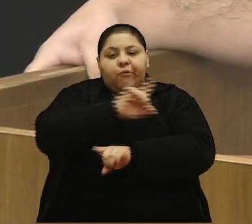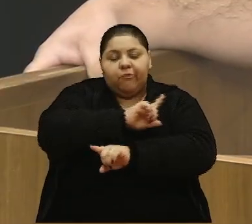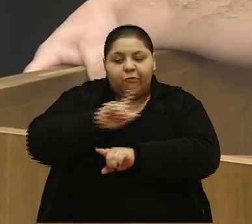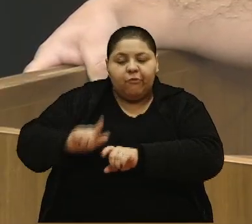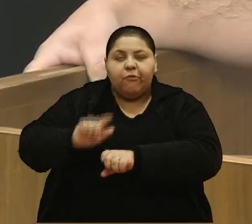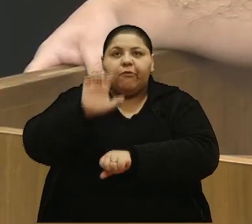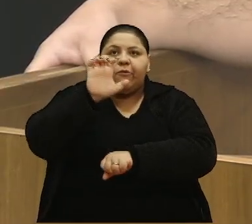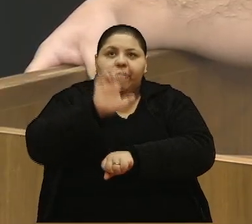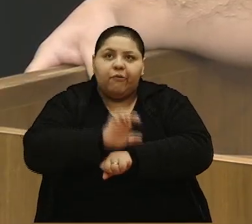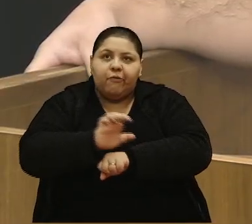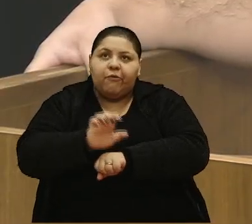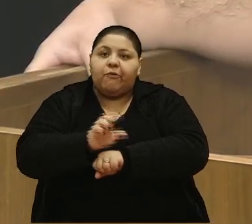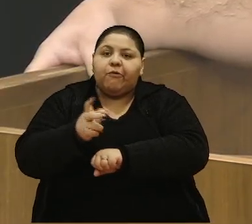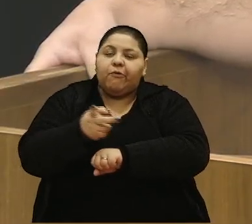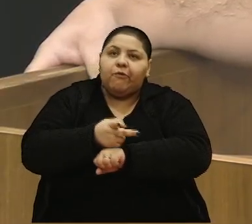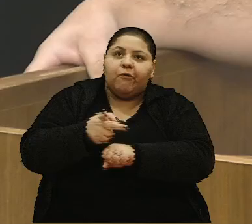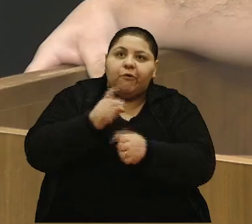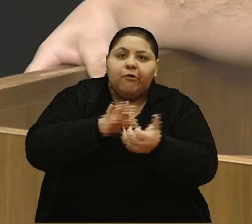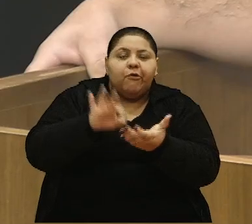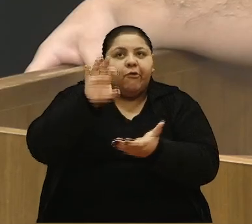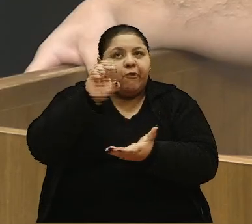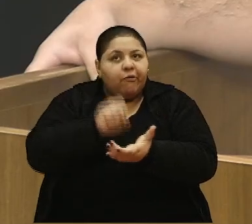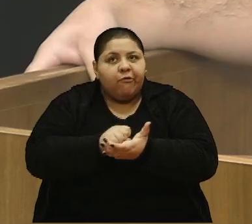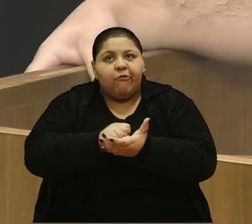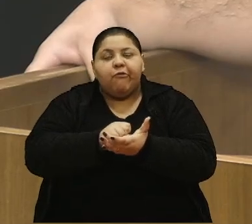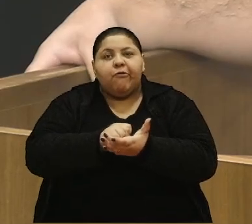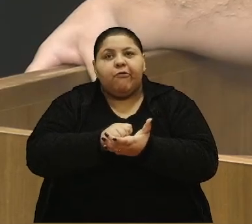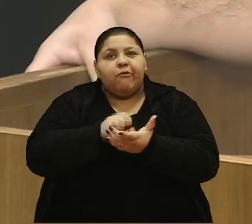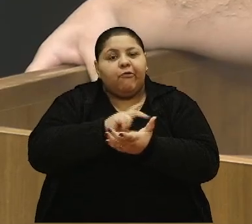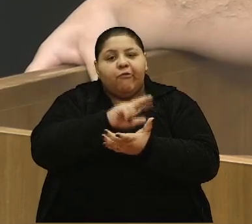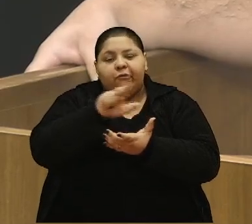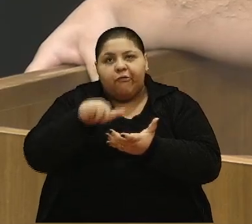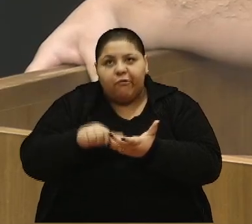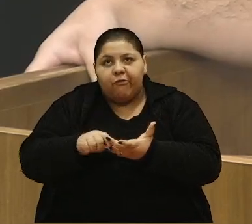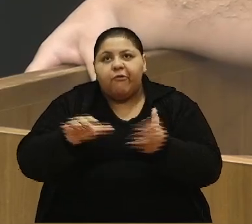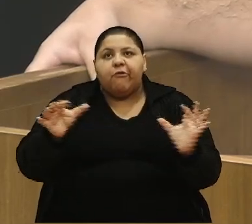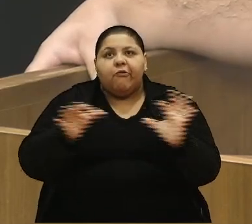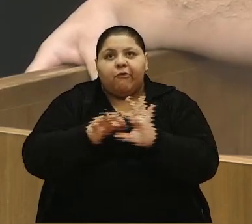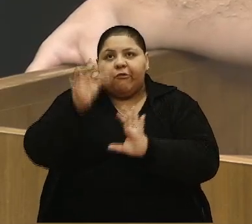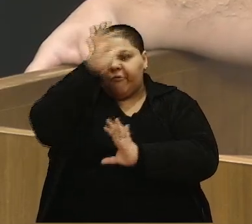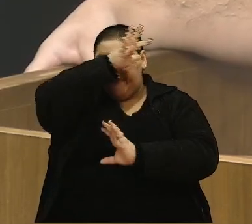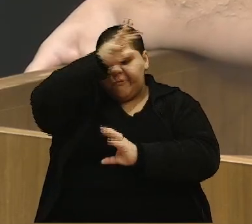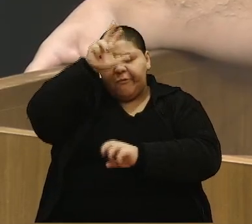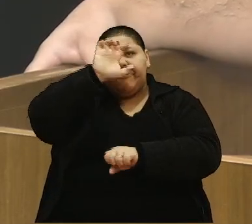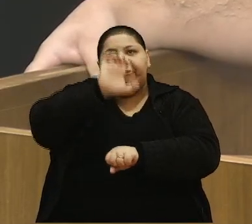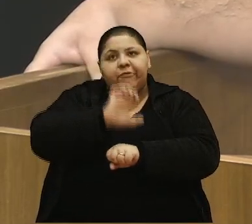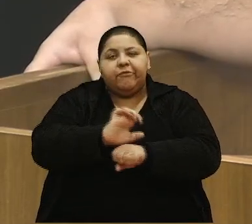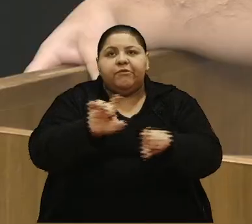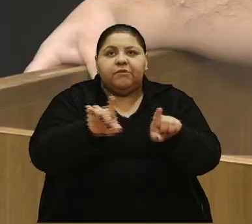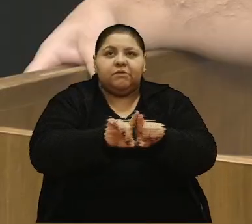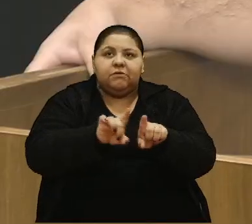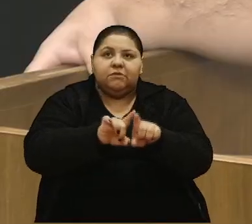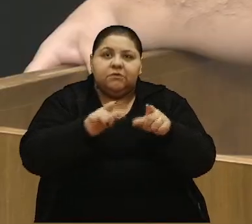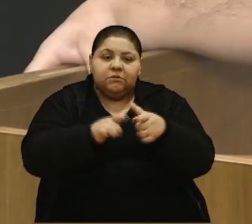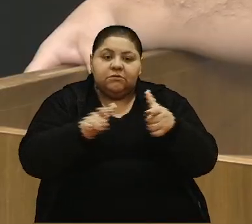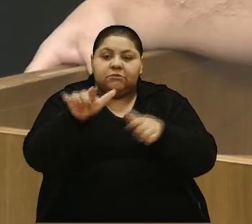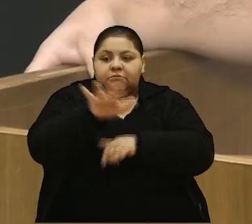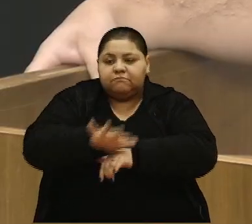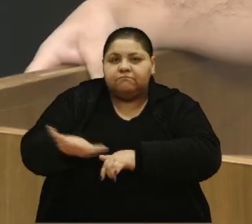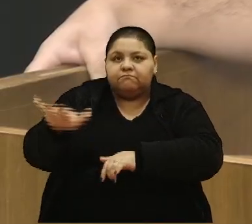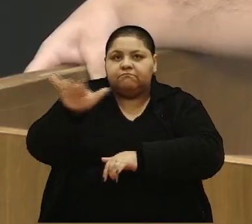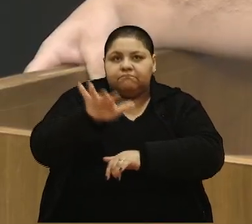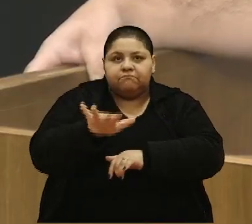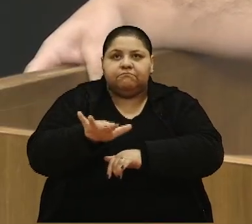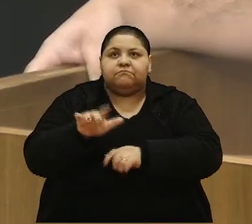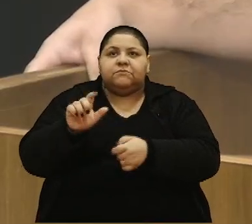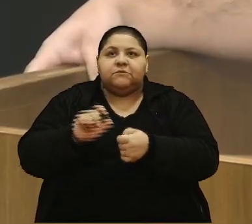Estado, procurar se credenciar em diversos convênios do município, do Estado, também ampliar áreas, né, de repente